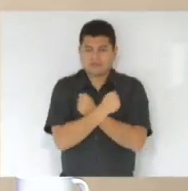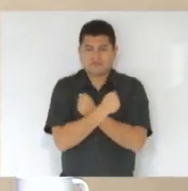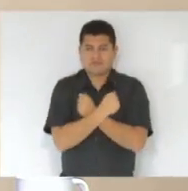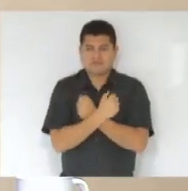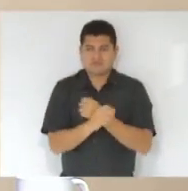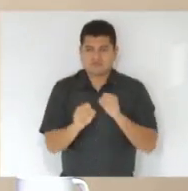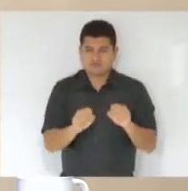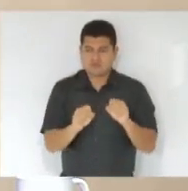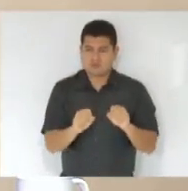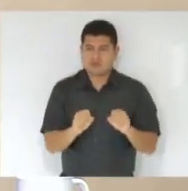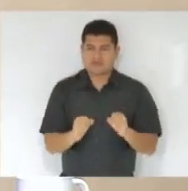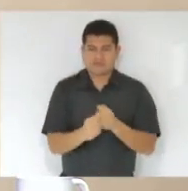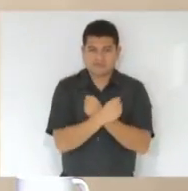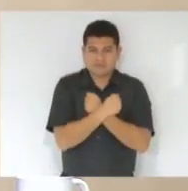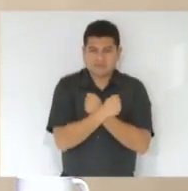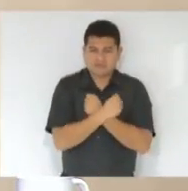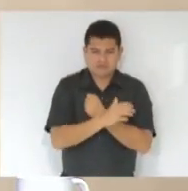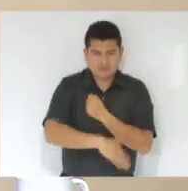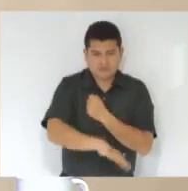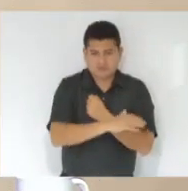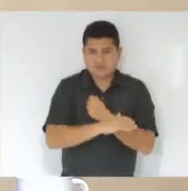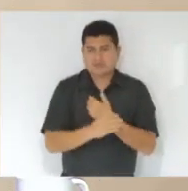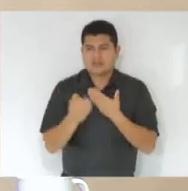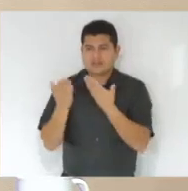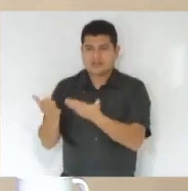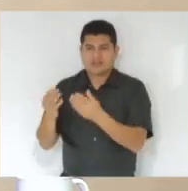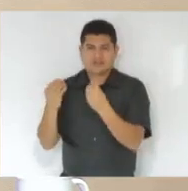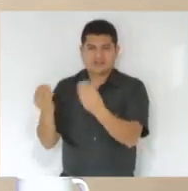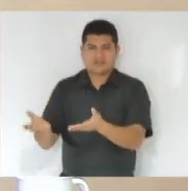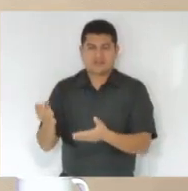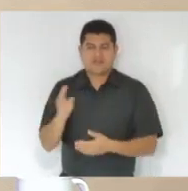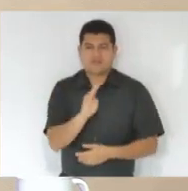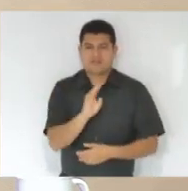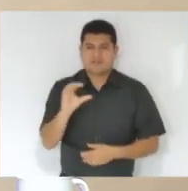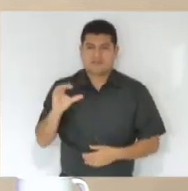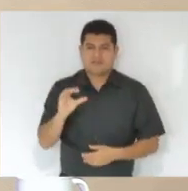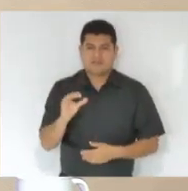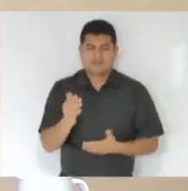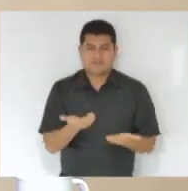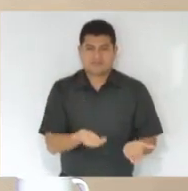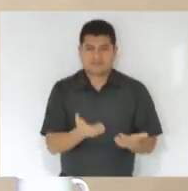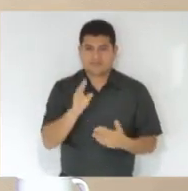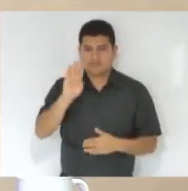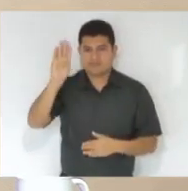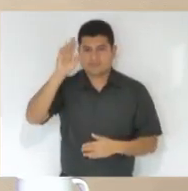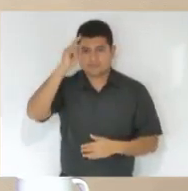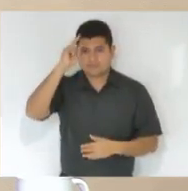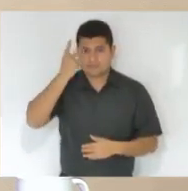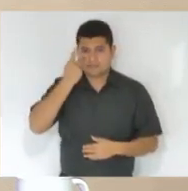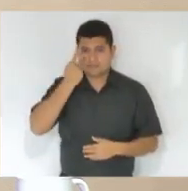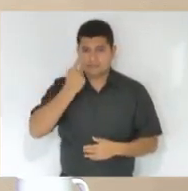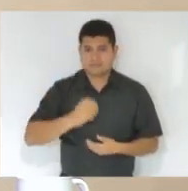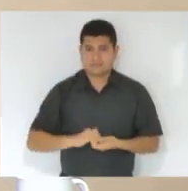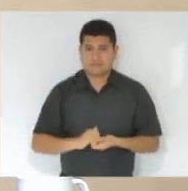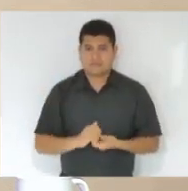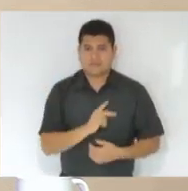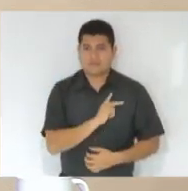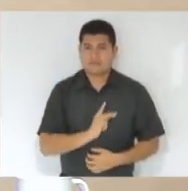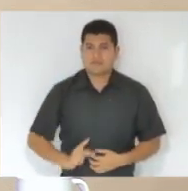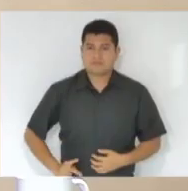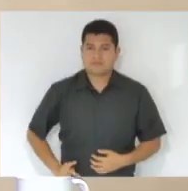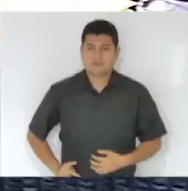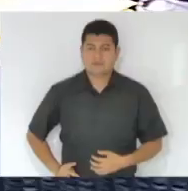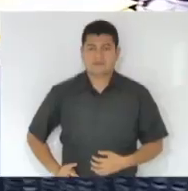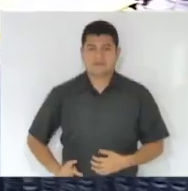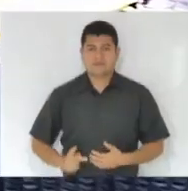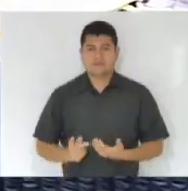ao povo de Balneário Camboriú. E eu concedo a palavra ao deputado Milton Alves. Senhor presidente, senhores